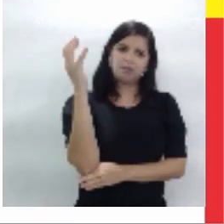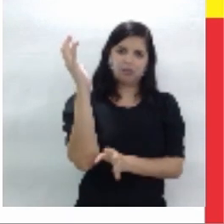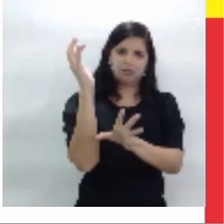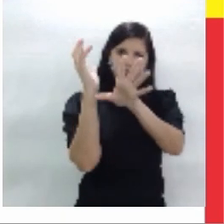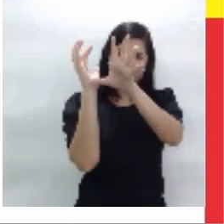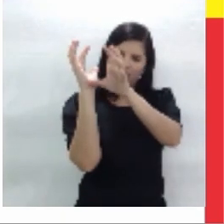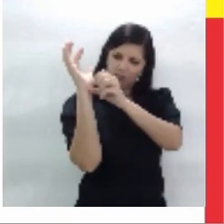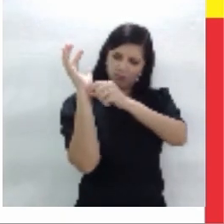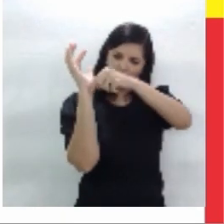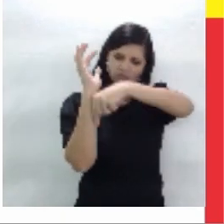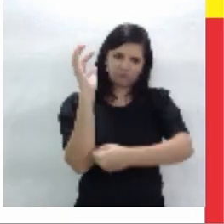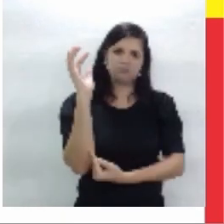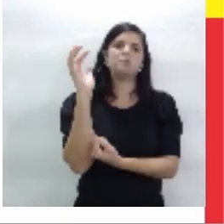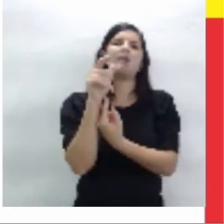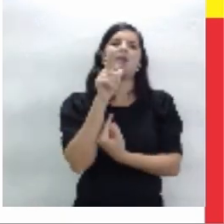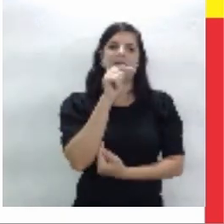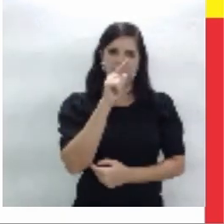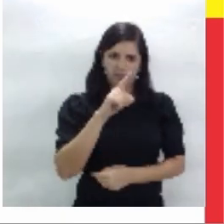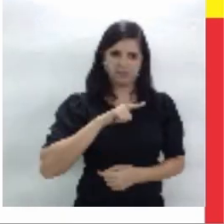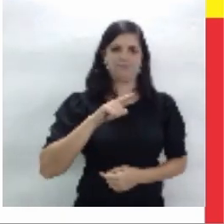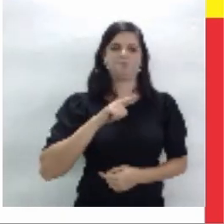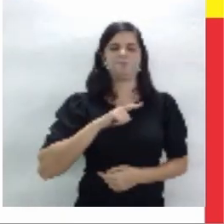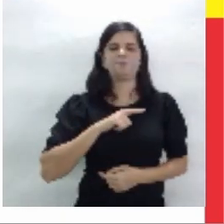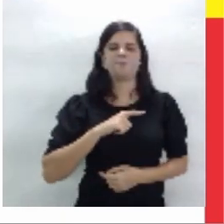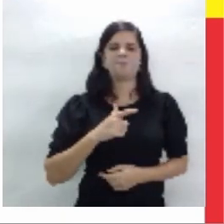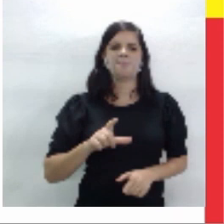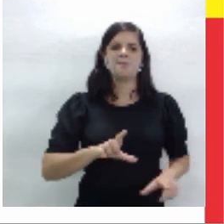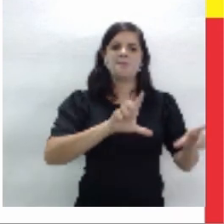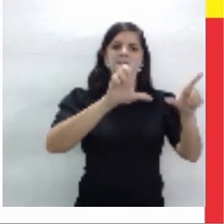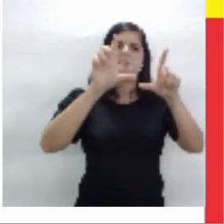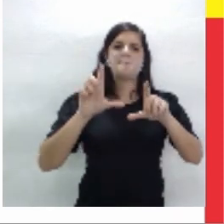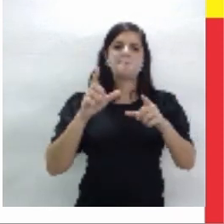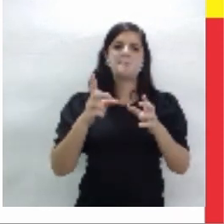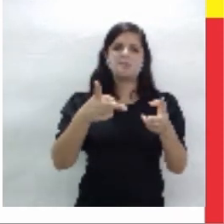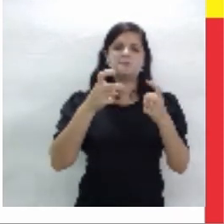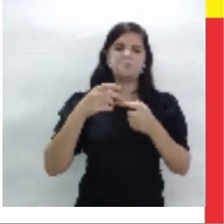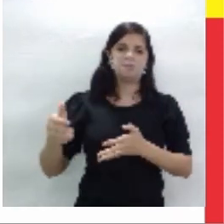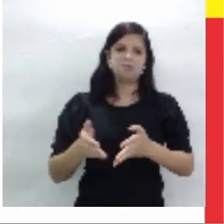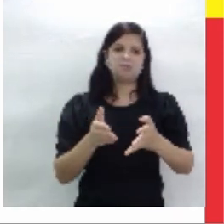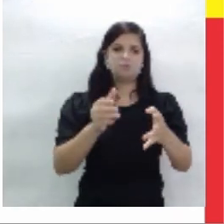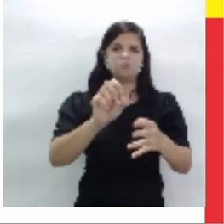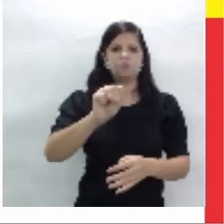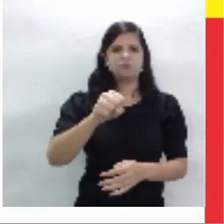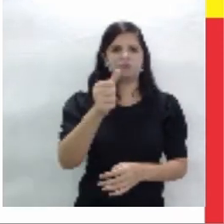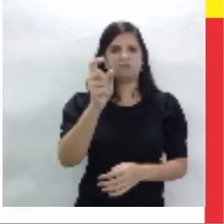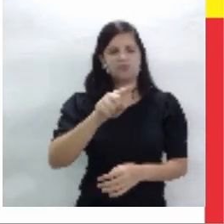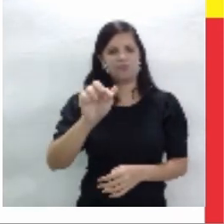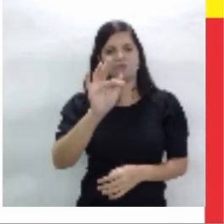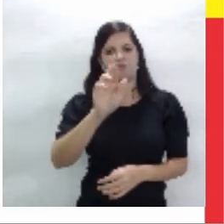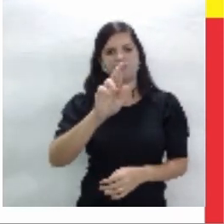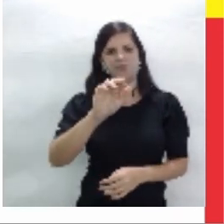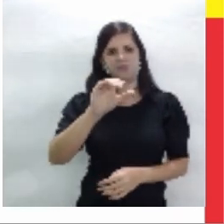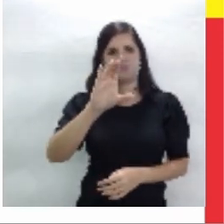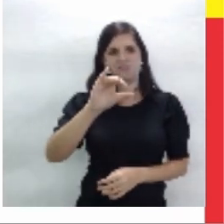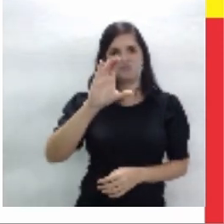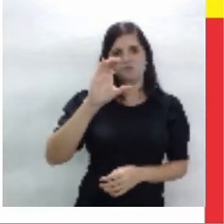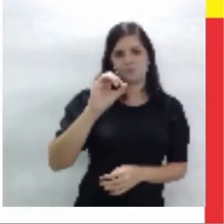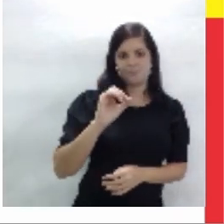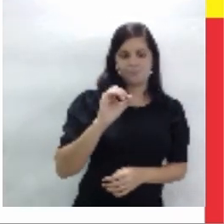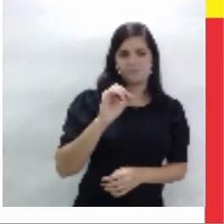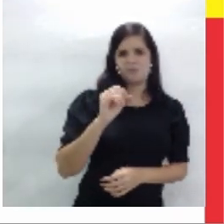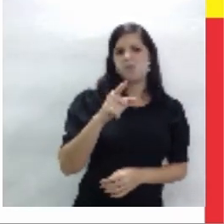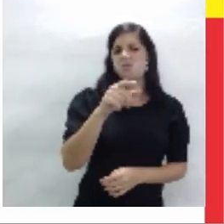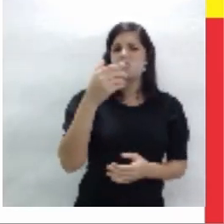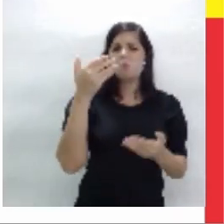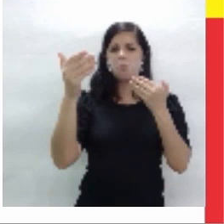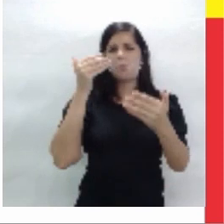tá? Observamos também na tela o Rio São Francisco, tá? Na região nordeste. Se vocês fizerem uma comparação